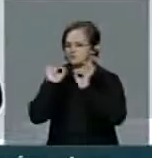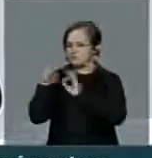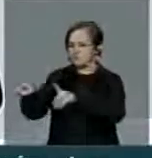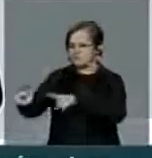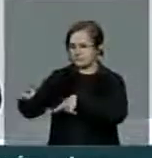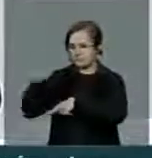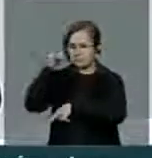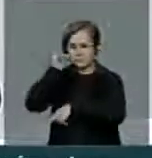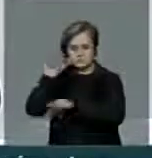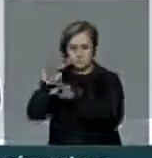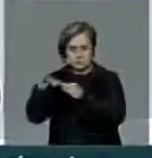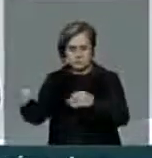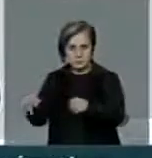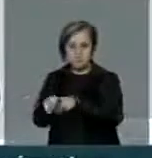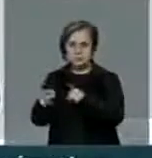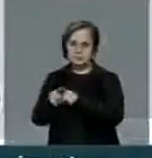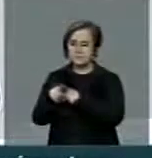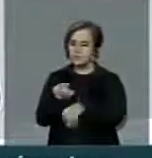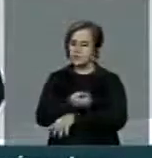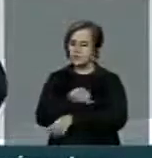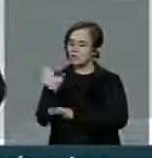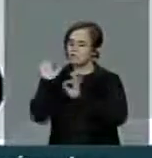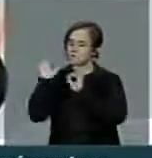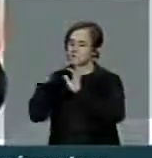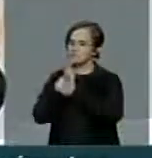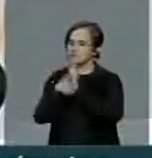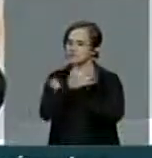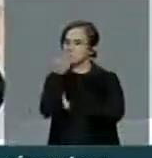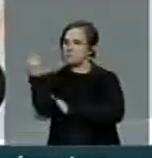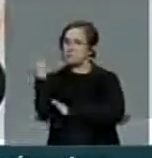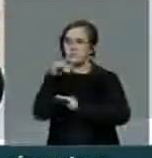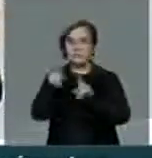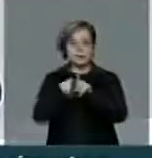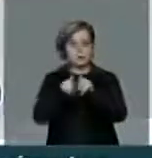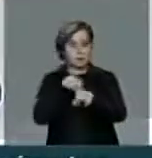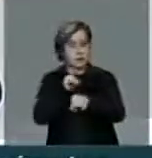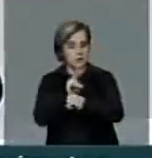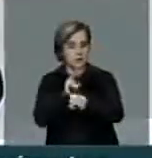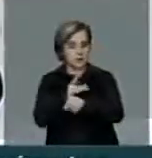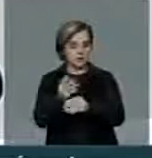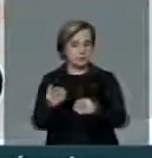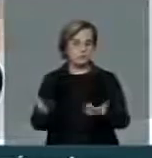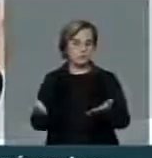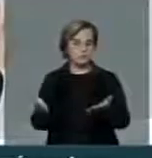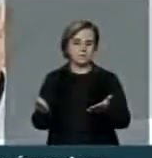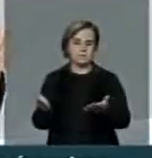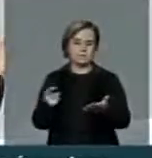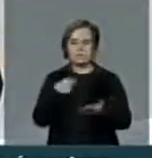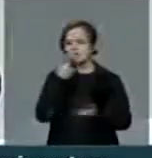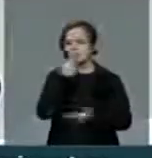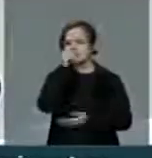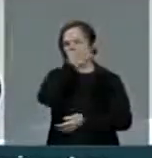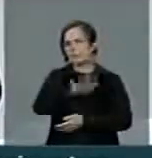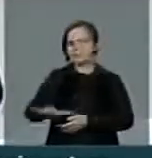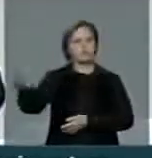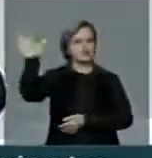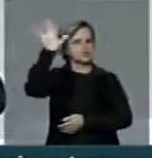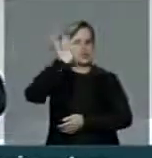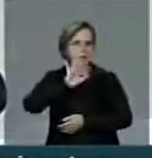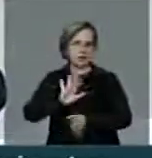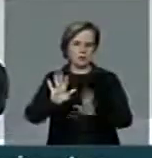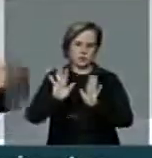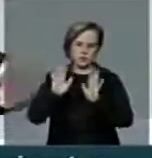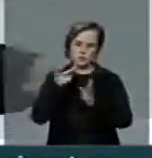que deixam a desejar, temos ótimos ambientalistas e temos ambientaloides. Essa é a questão. Nós não estamos generalizando. Quero dizer